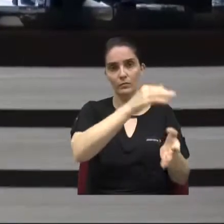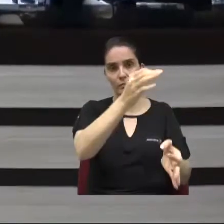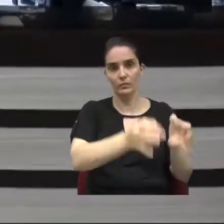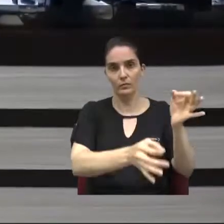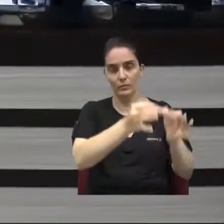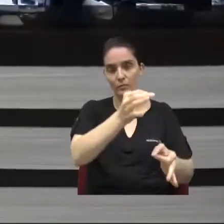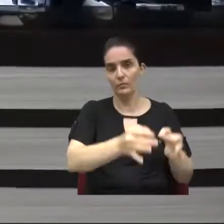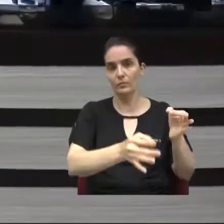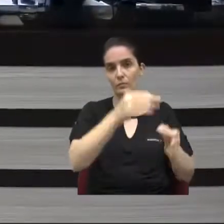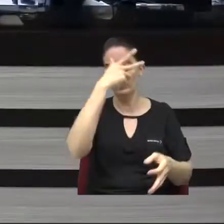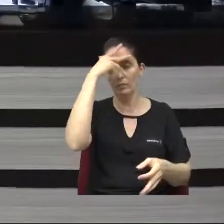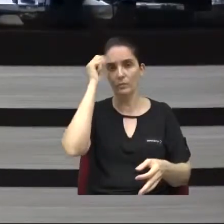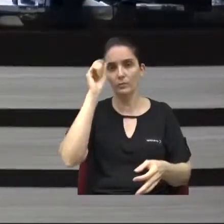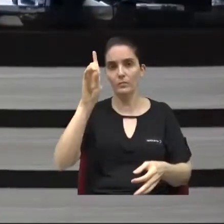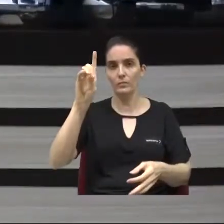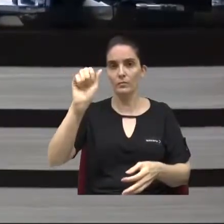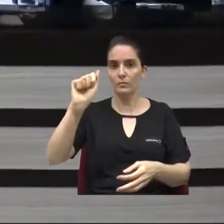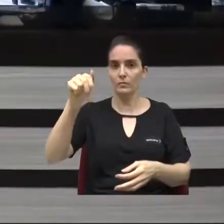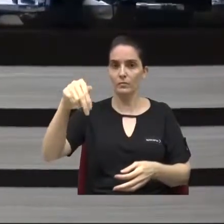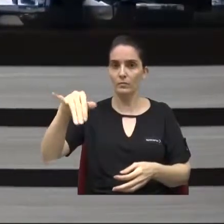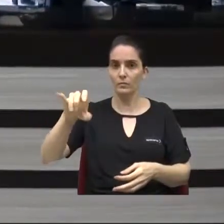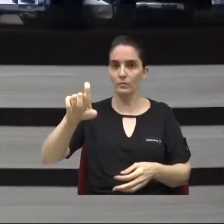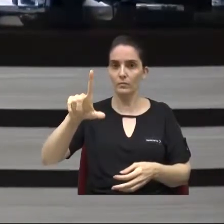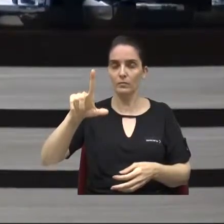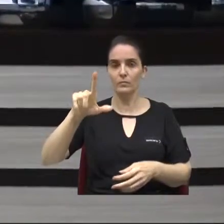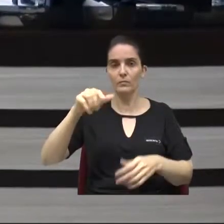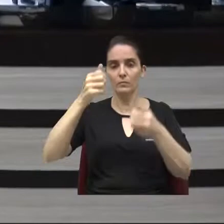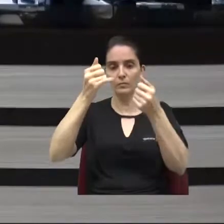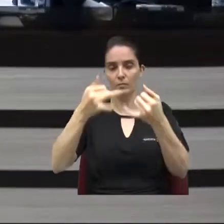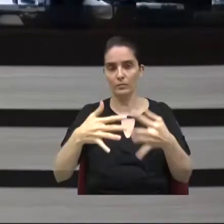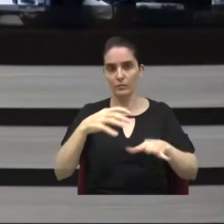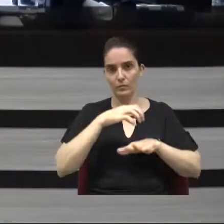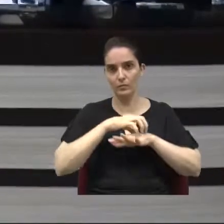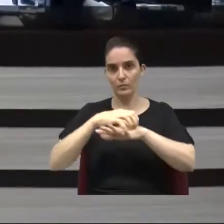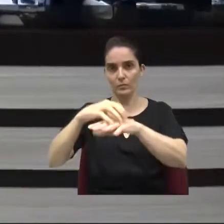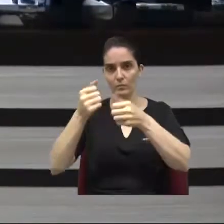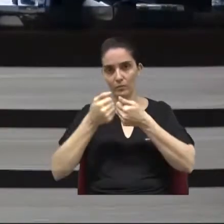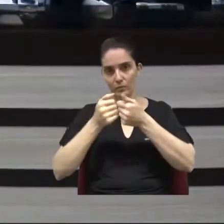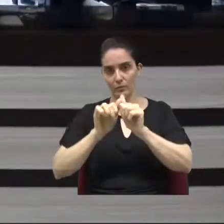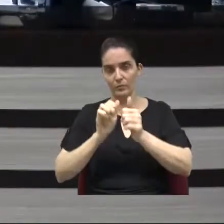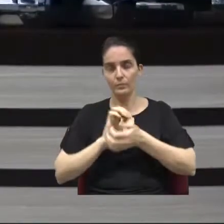Prefeitura, Dr. Daniel de Campos, falando a respeito do transporte coletivo.